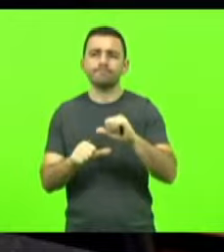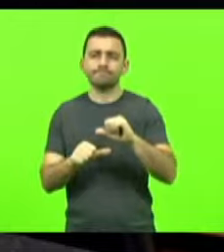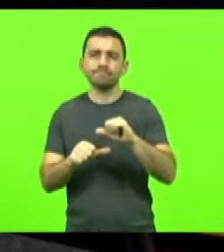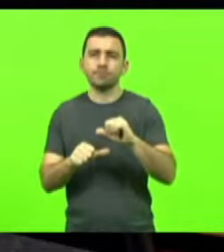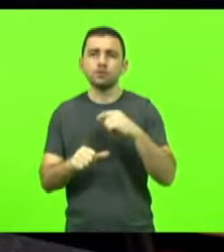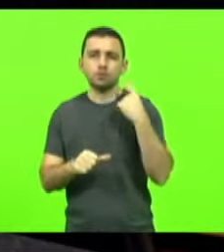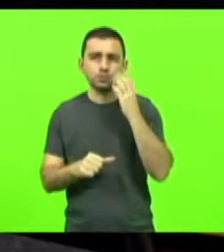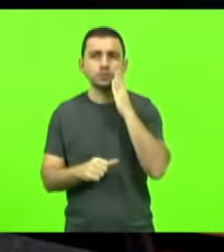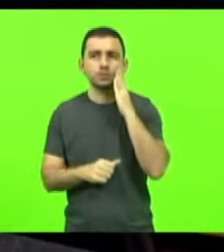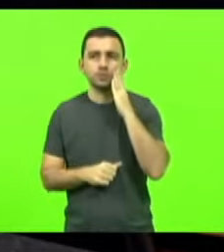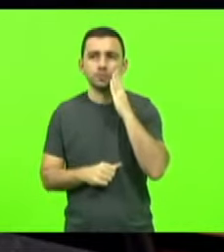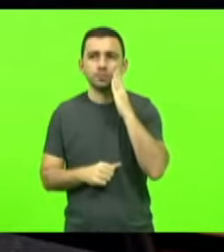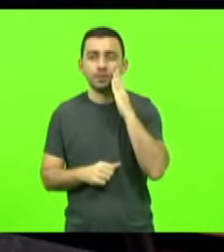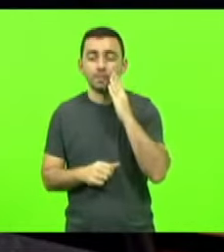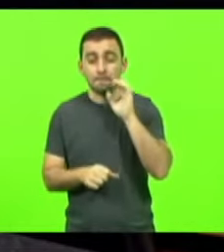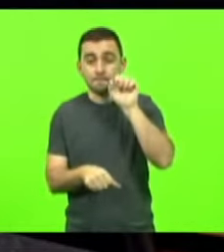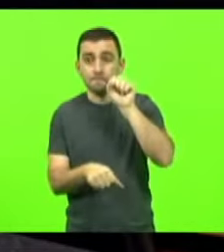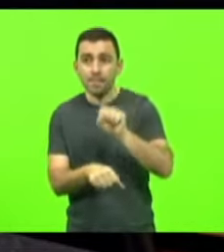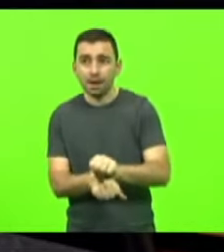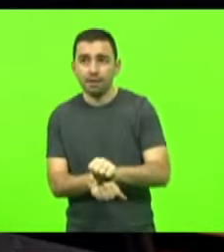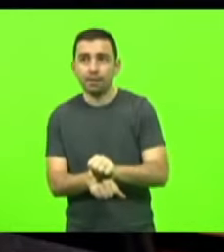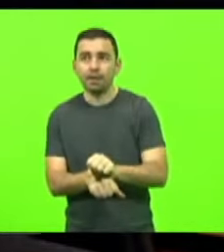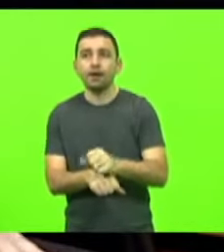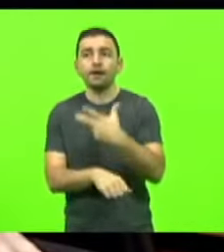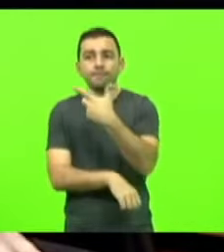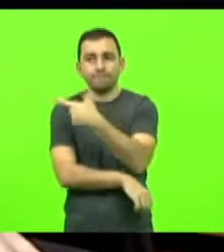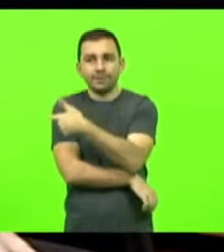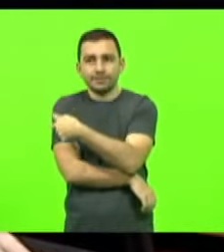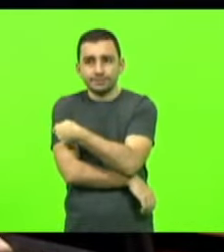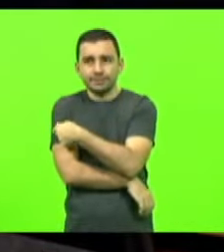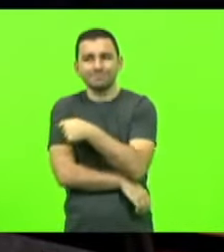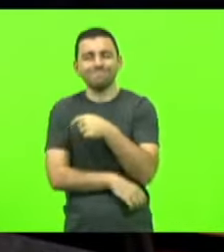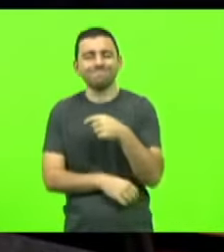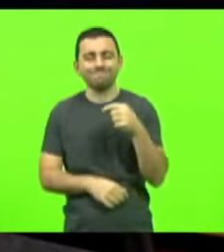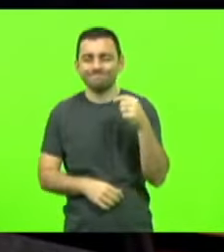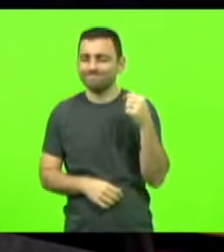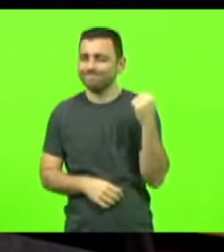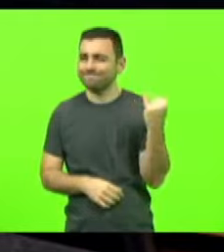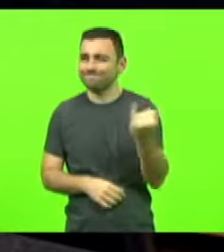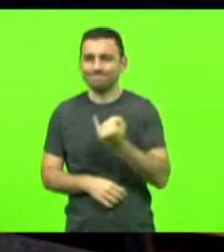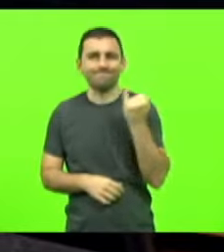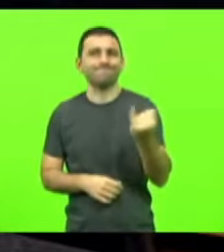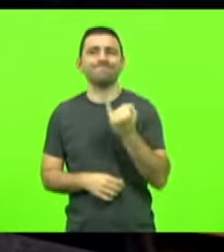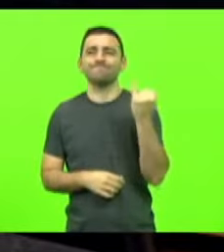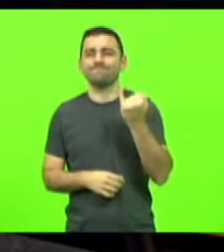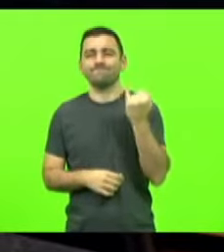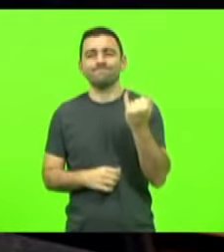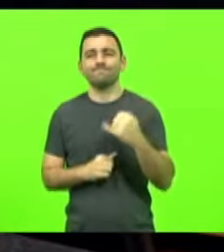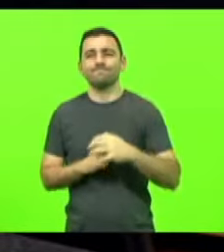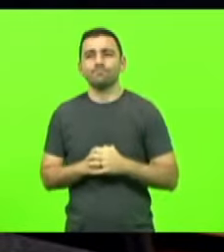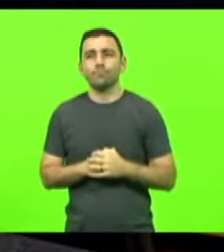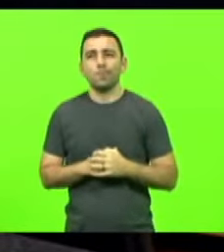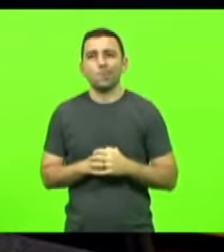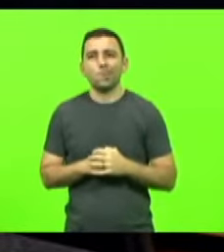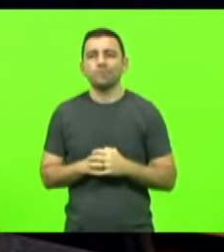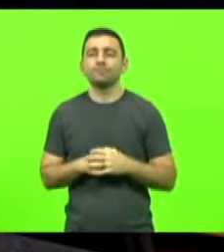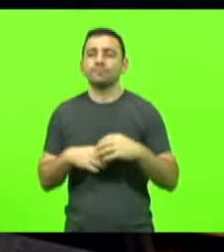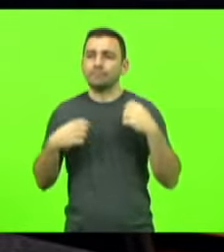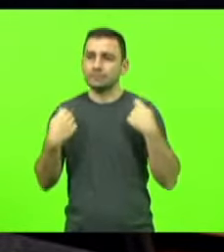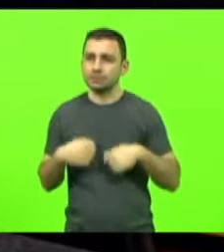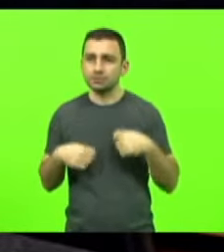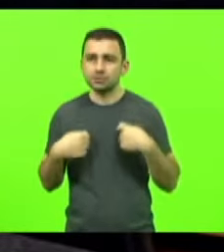sabemos que, para conter isso, a vacina é uma das medidas fundamentais e precisa